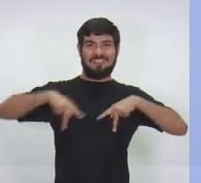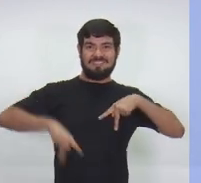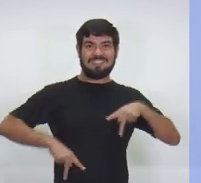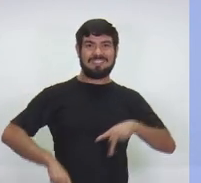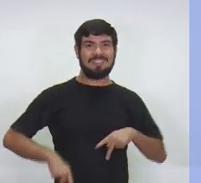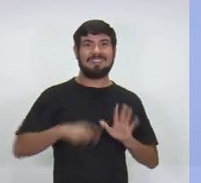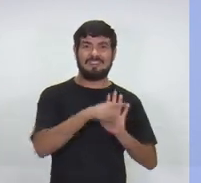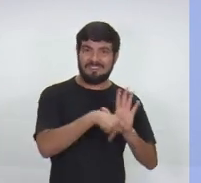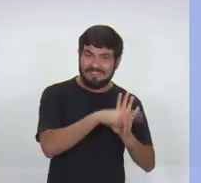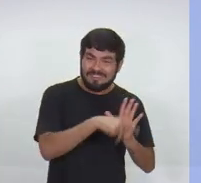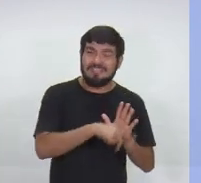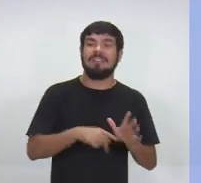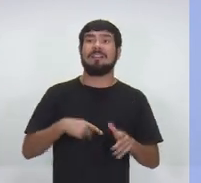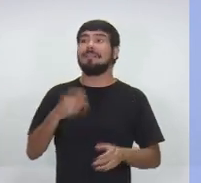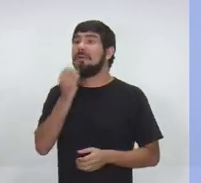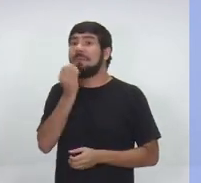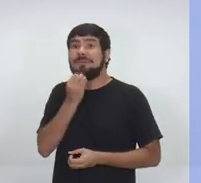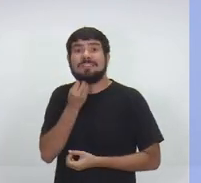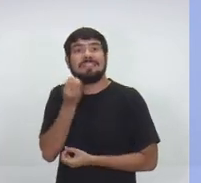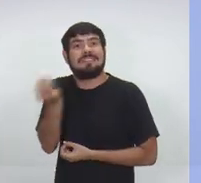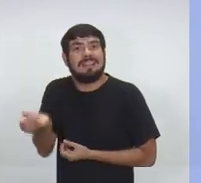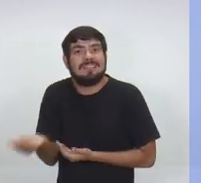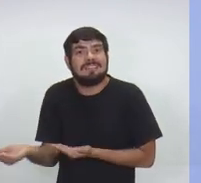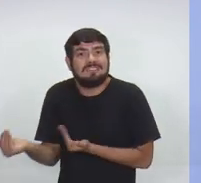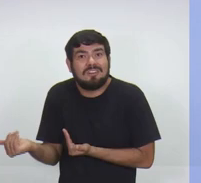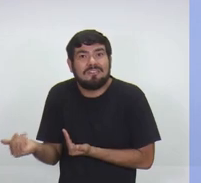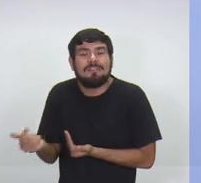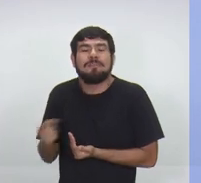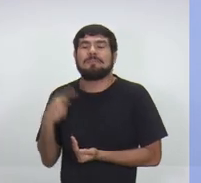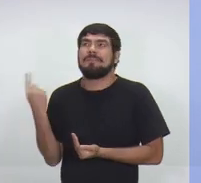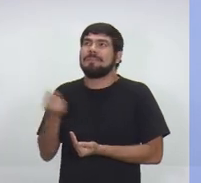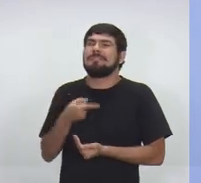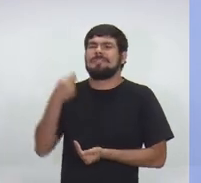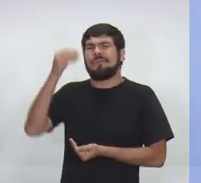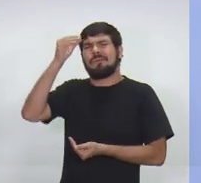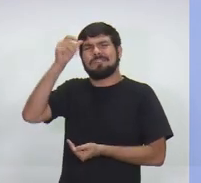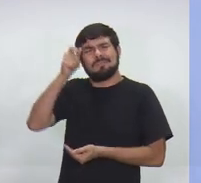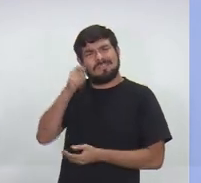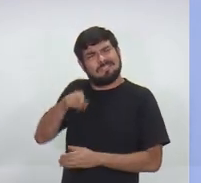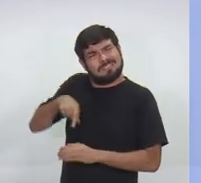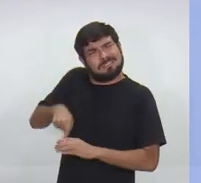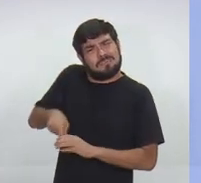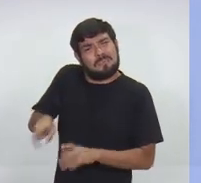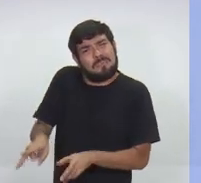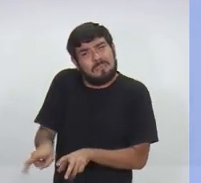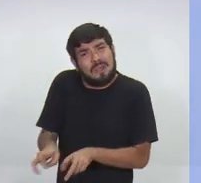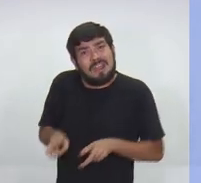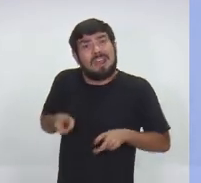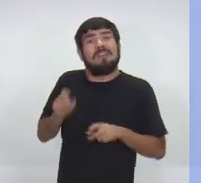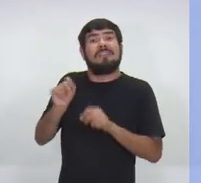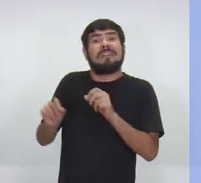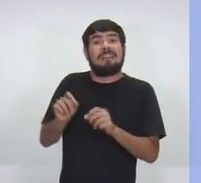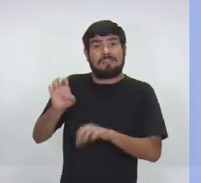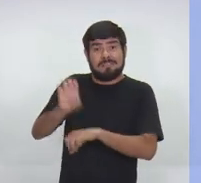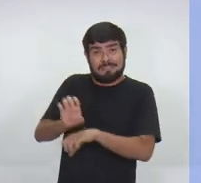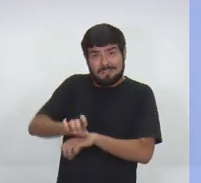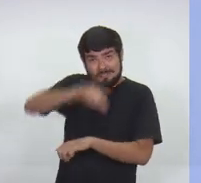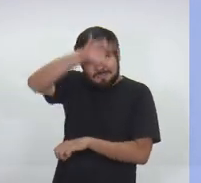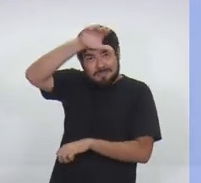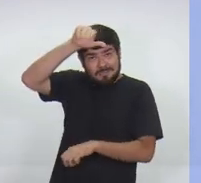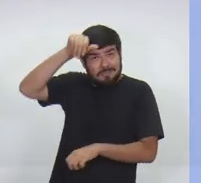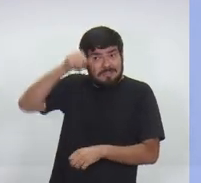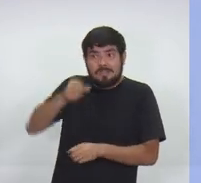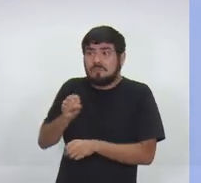que nós precisamos fazer para que a gente tenha conhecimento e possa explorar sustentavelmente o estado do amazonas para gerar emprego e renda